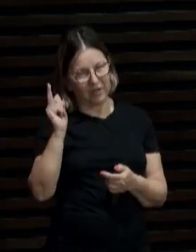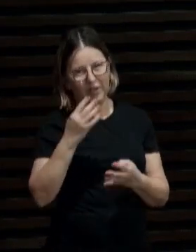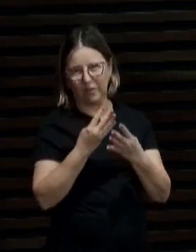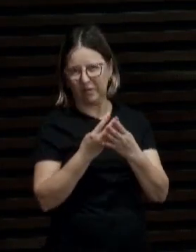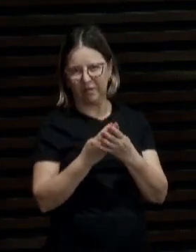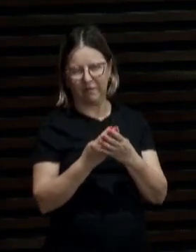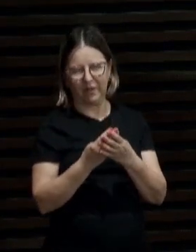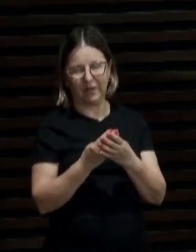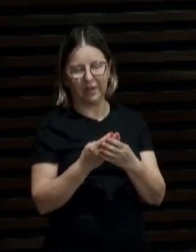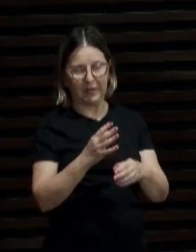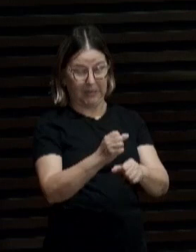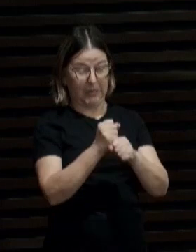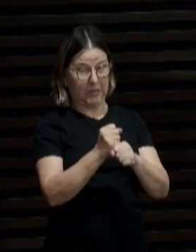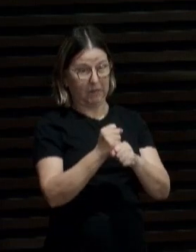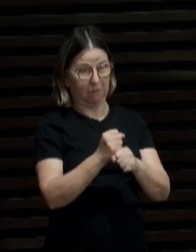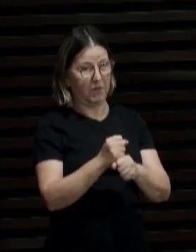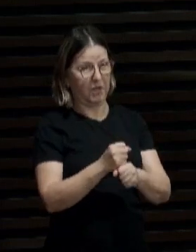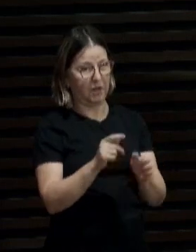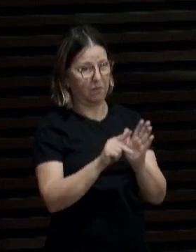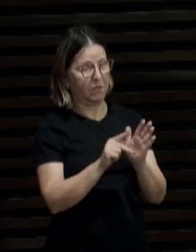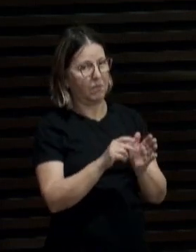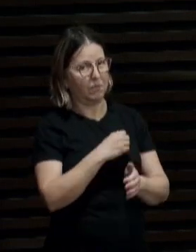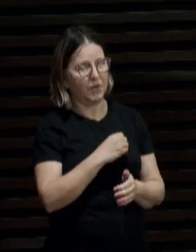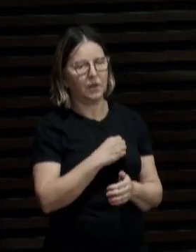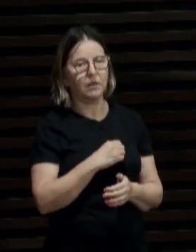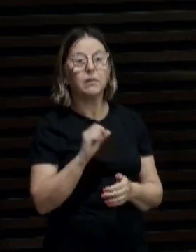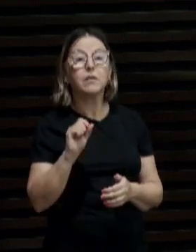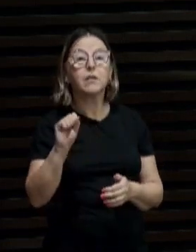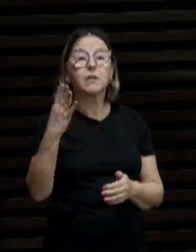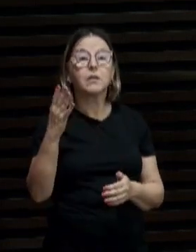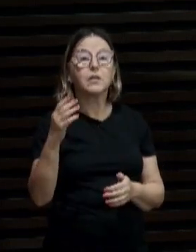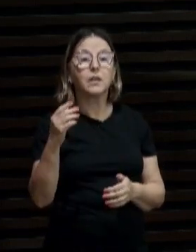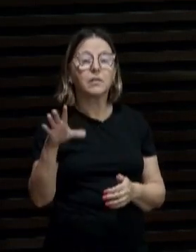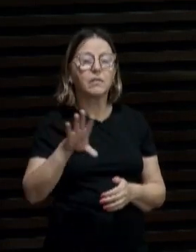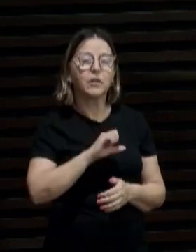de Diana. Sabe o que vai acontecer com o seu amor? Ó.